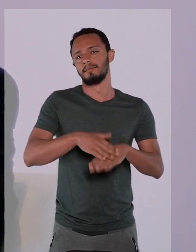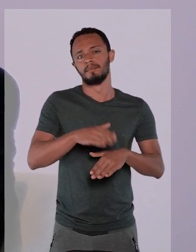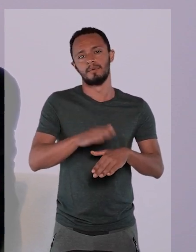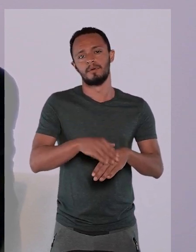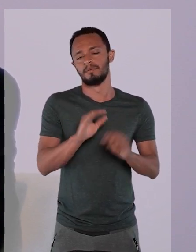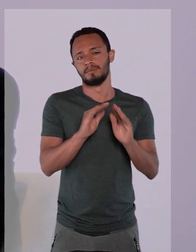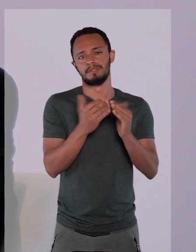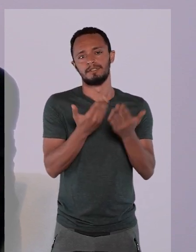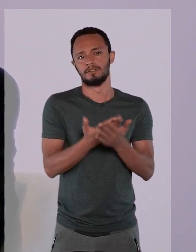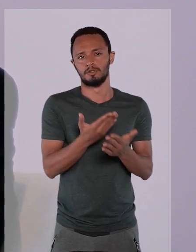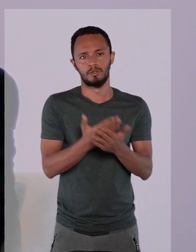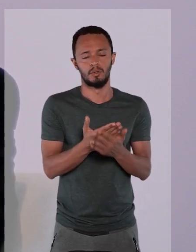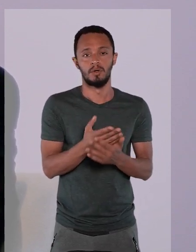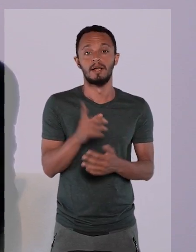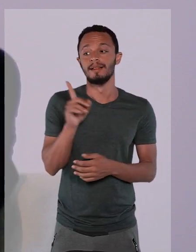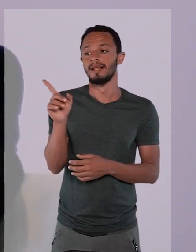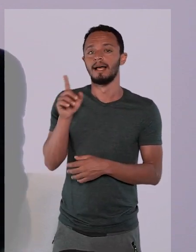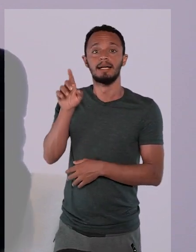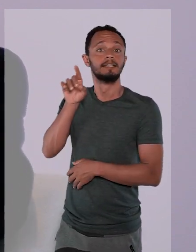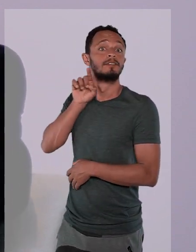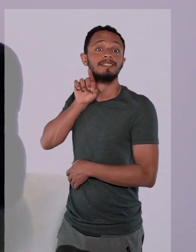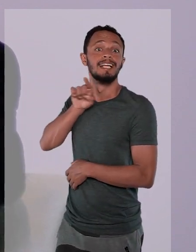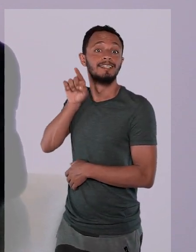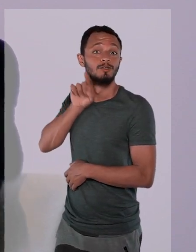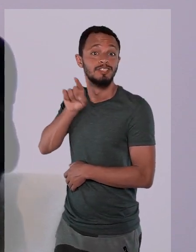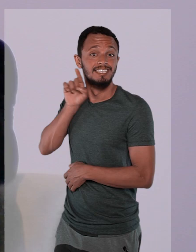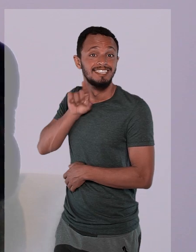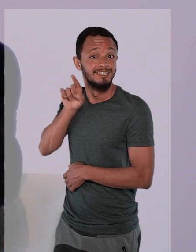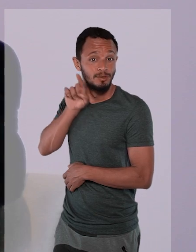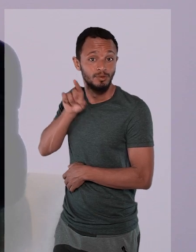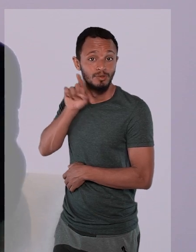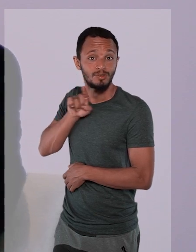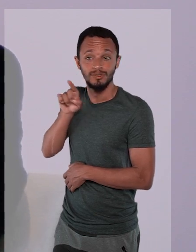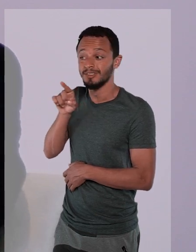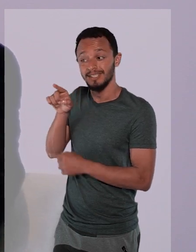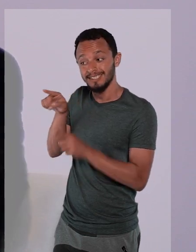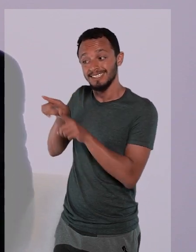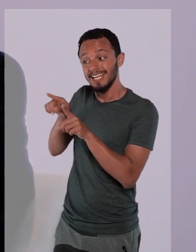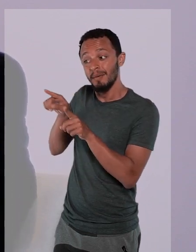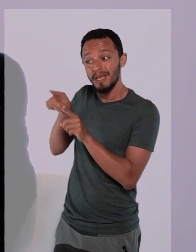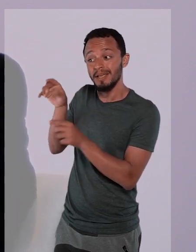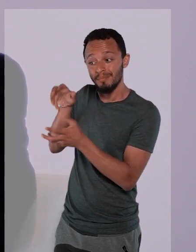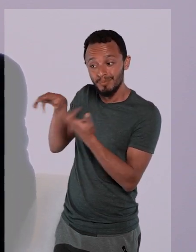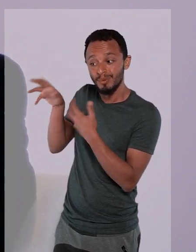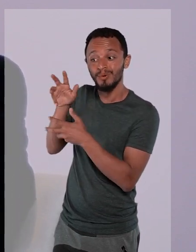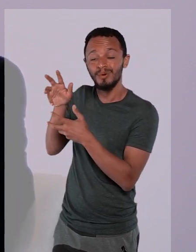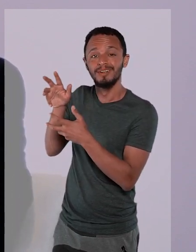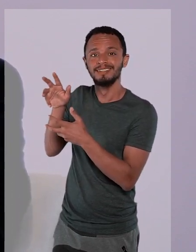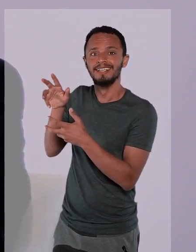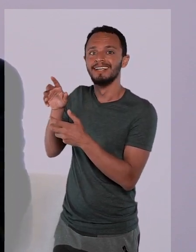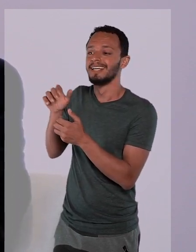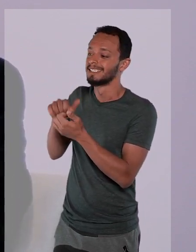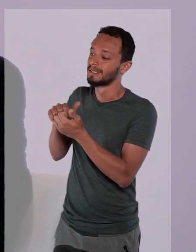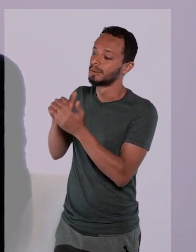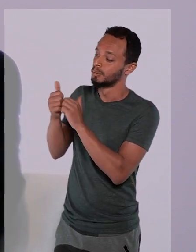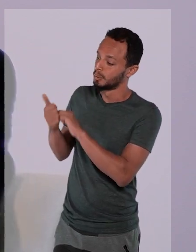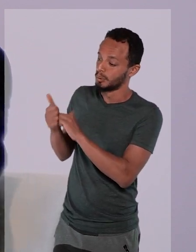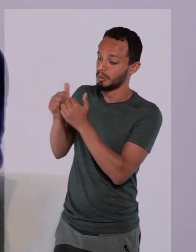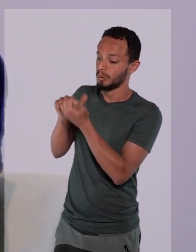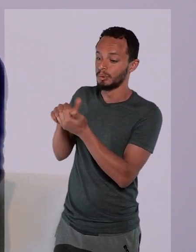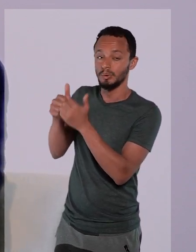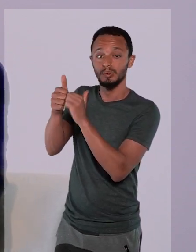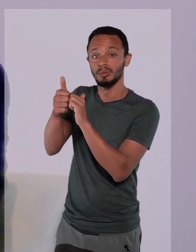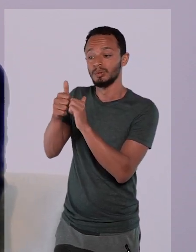estamos vendo isso acontecer nos Estados Unidos, onde o clima é bem diferente, então eles estão colocando filtro